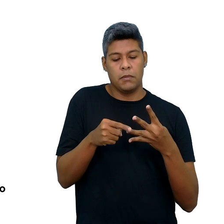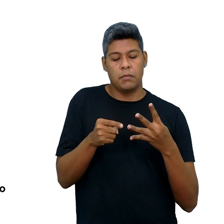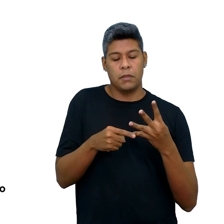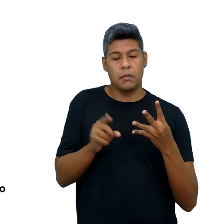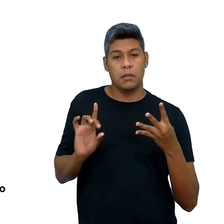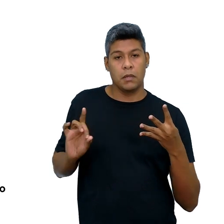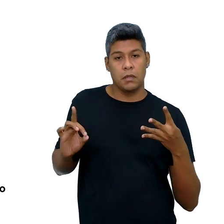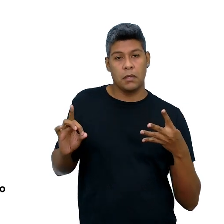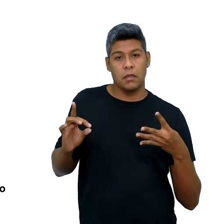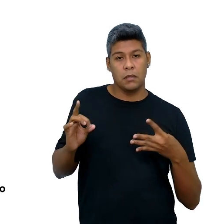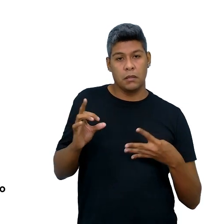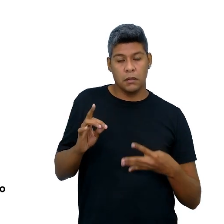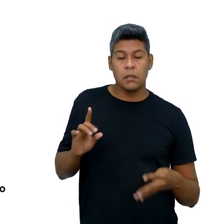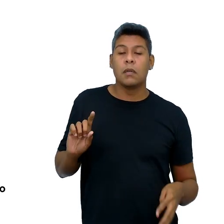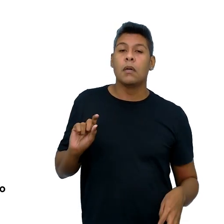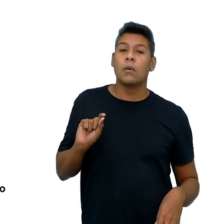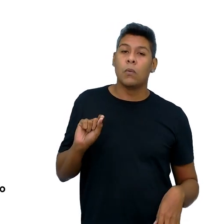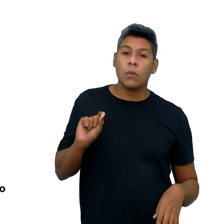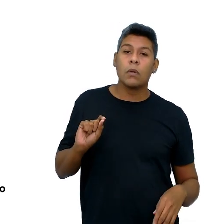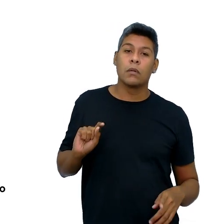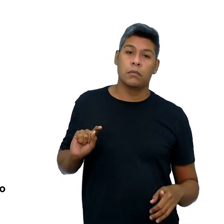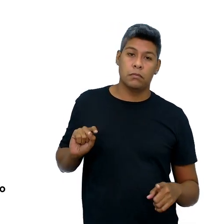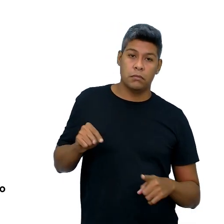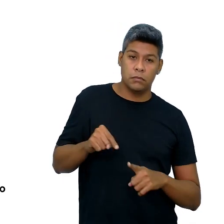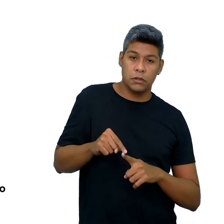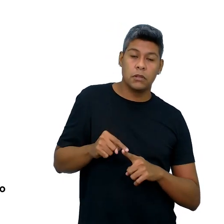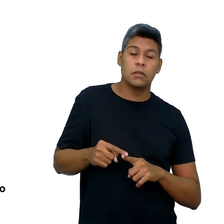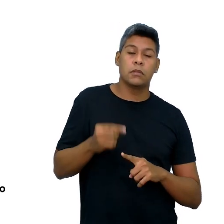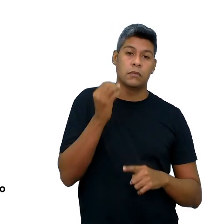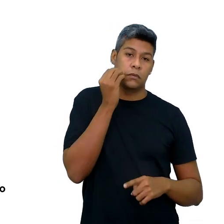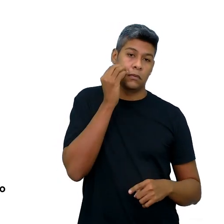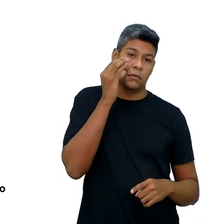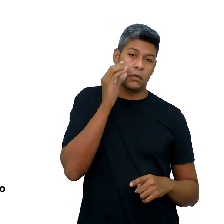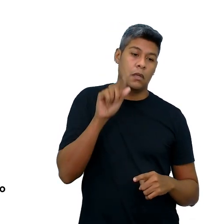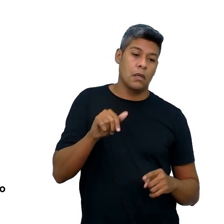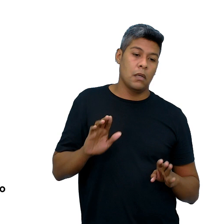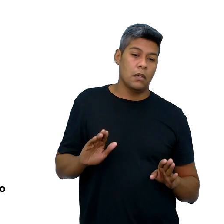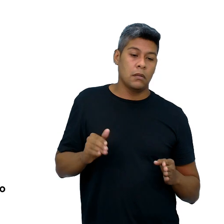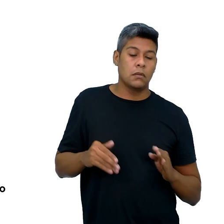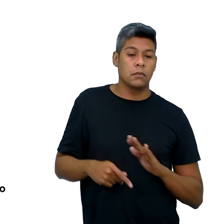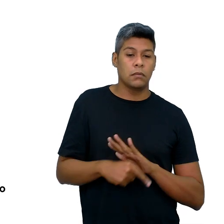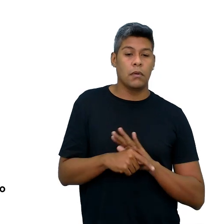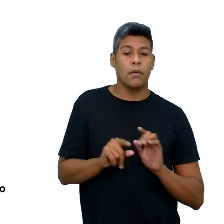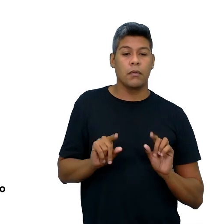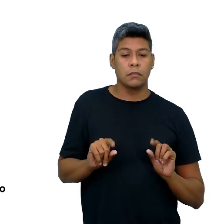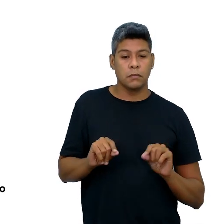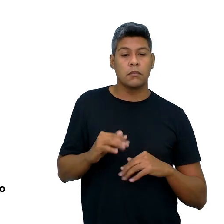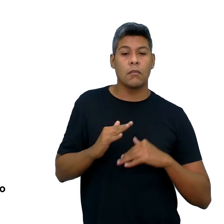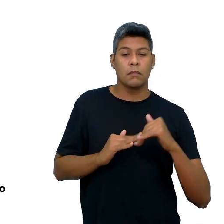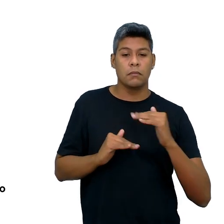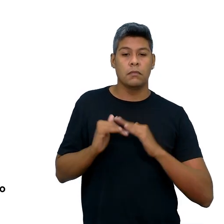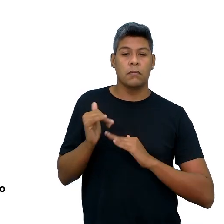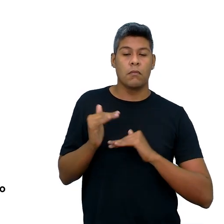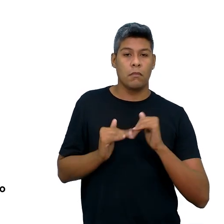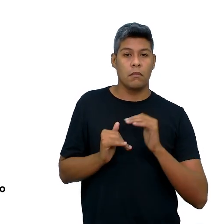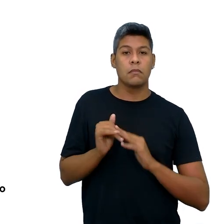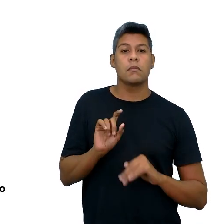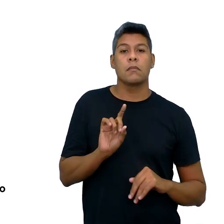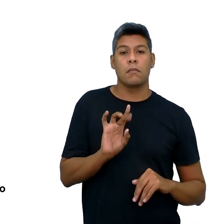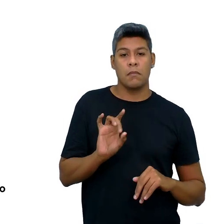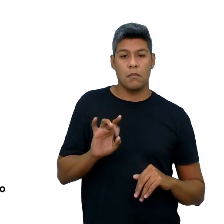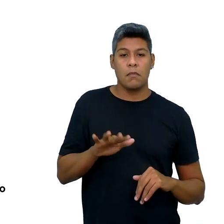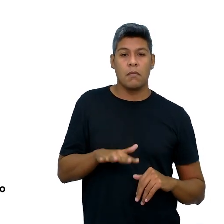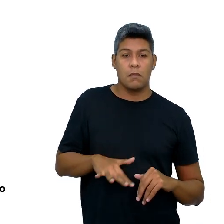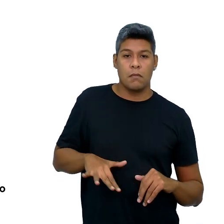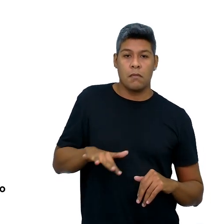a partir dos objetivos, né, dos objetos de conhecimentos que são específicos aí para as habilidades de cada área